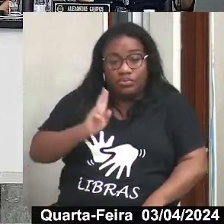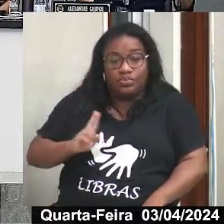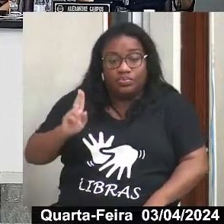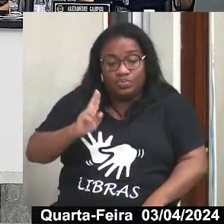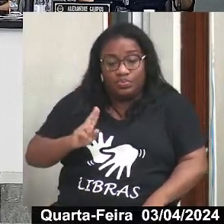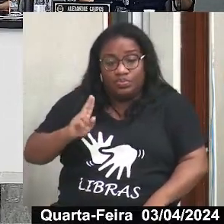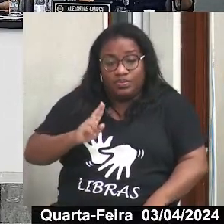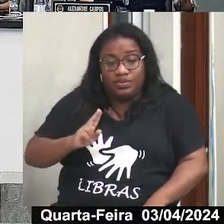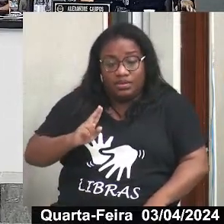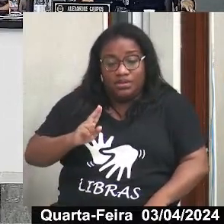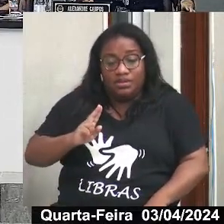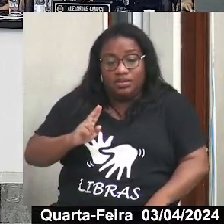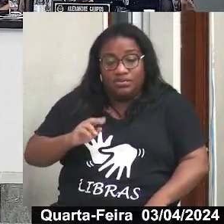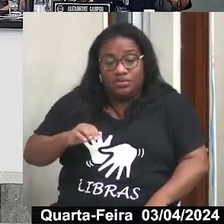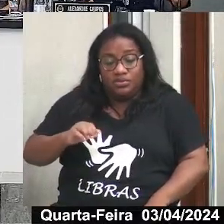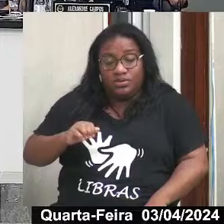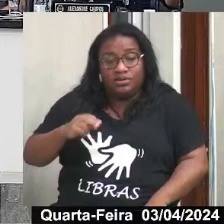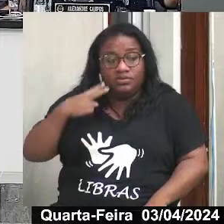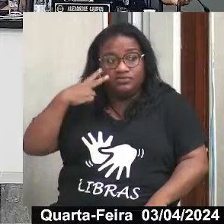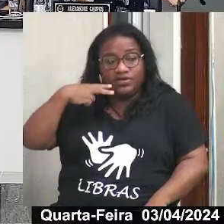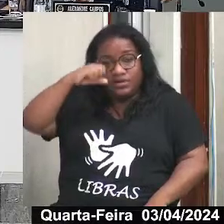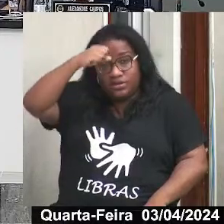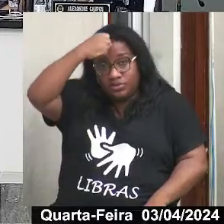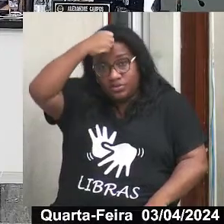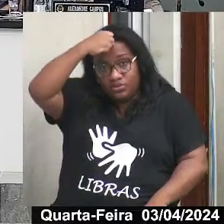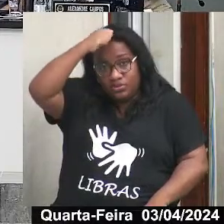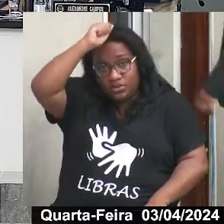tribuna? Concedido.